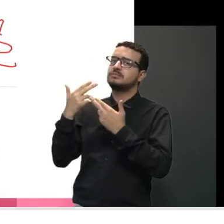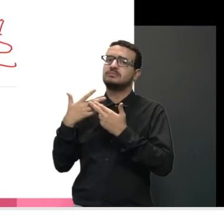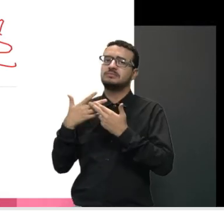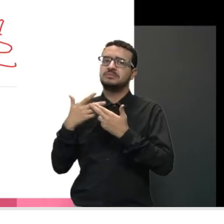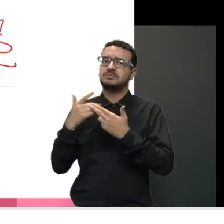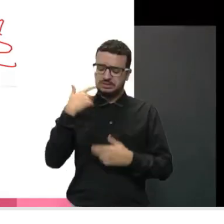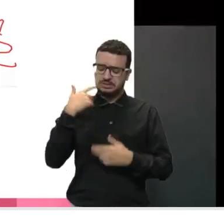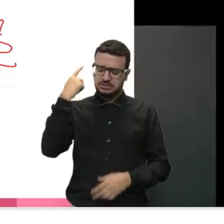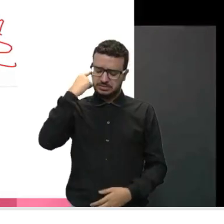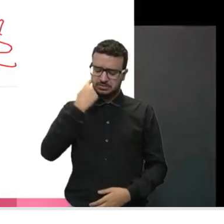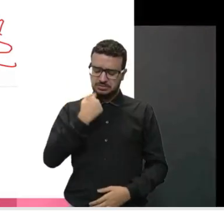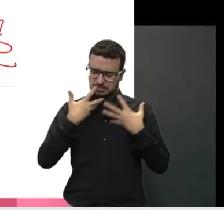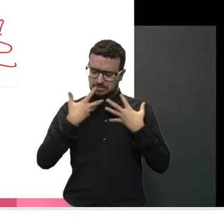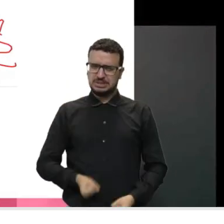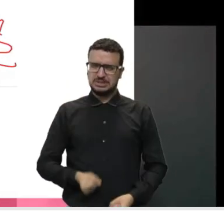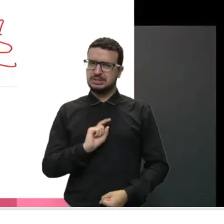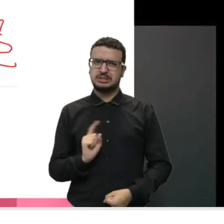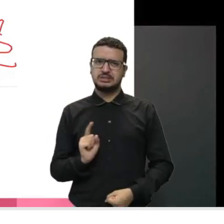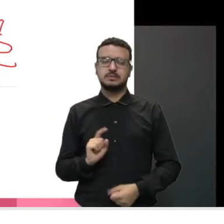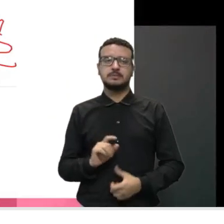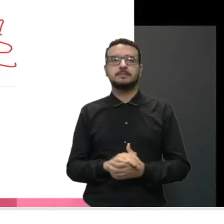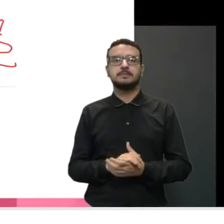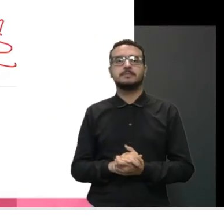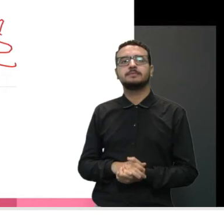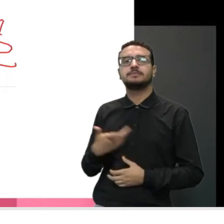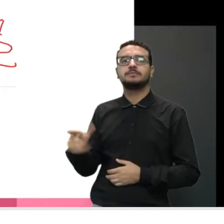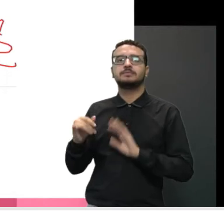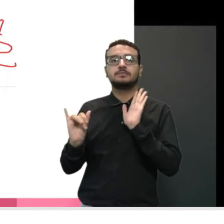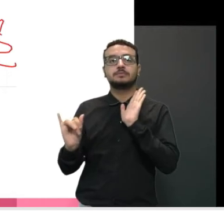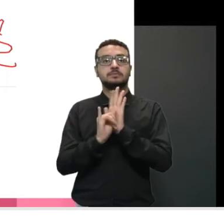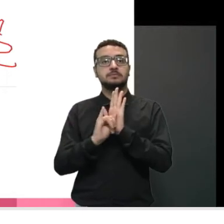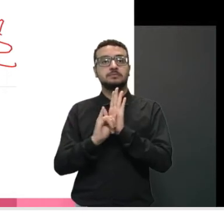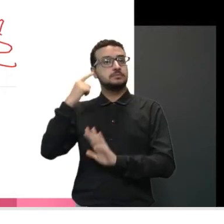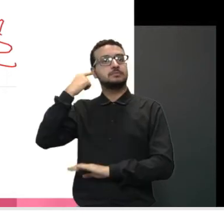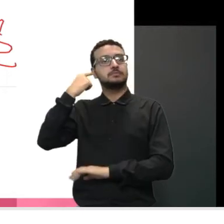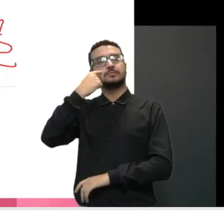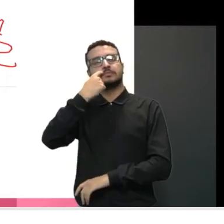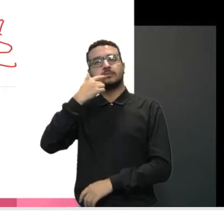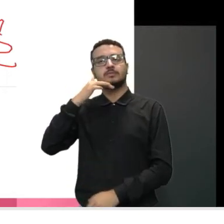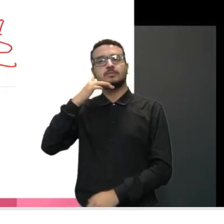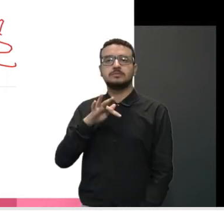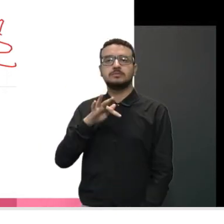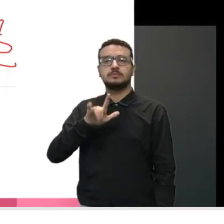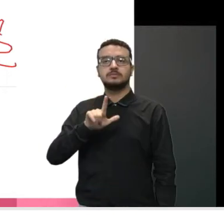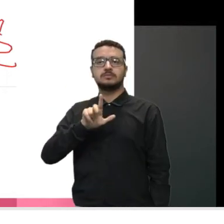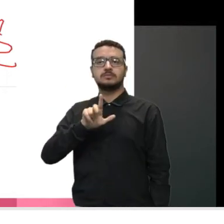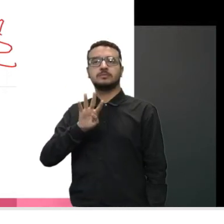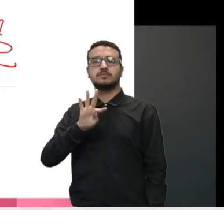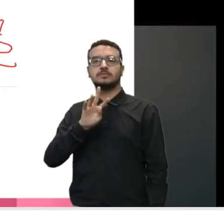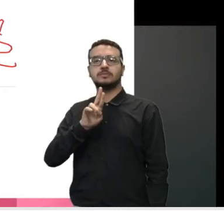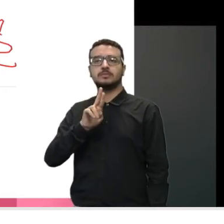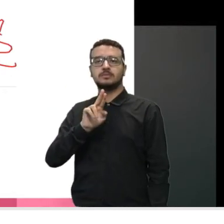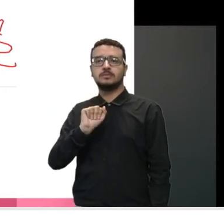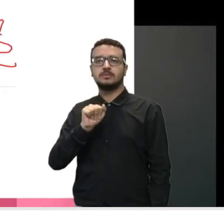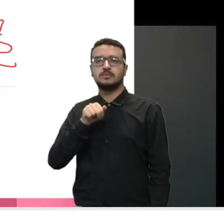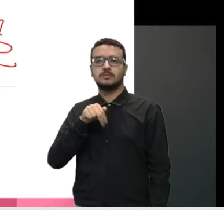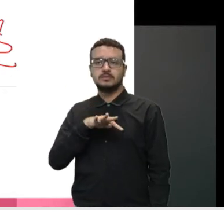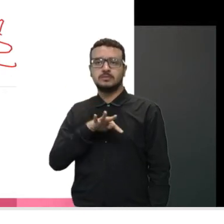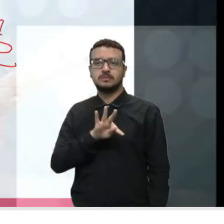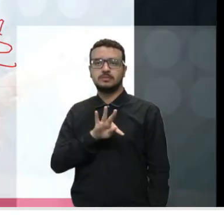sujeitos que, embora tenham uma perda auditiva, mas vieram daquele método oral, então não tiveram contato